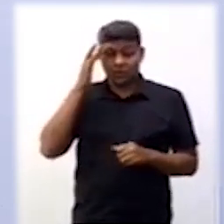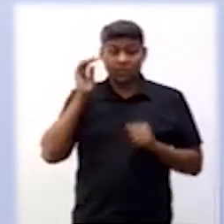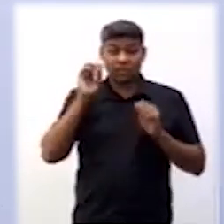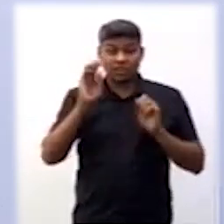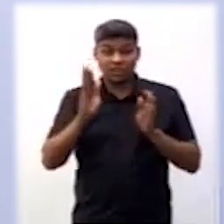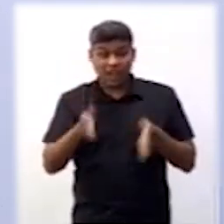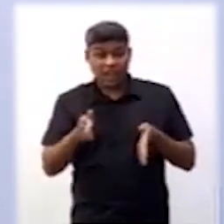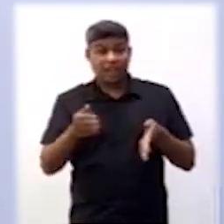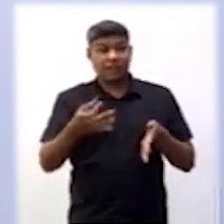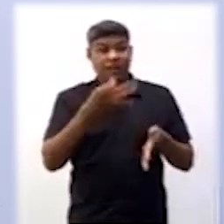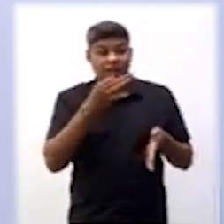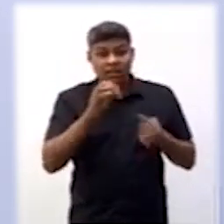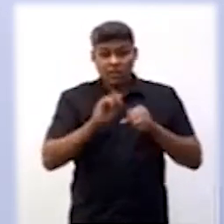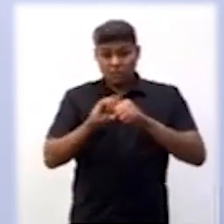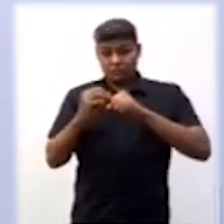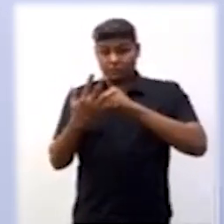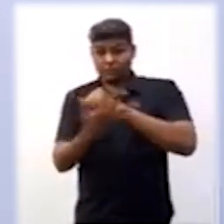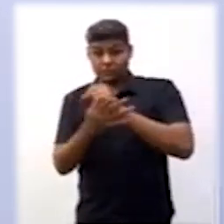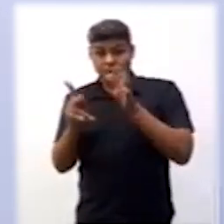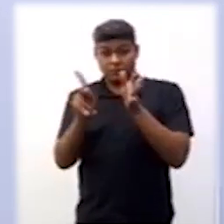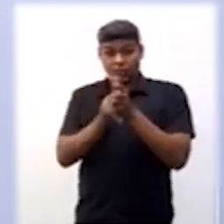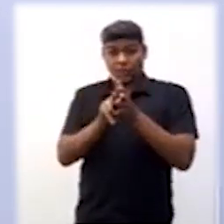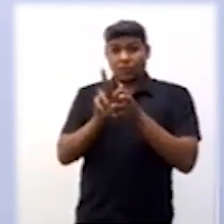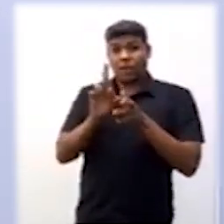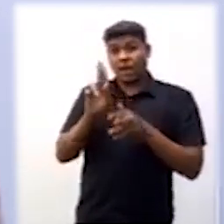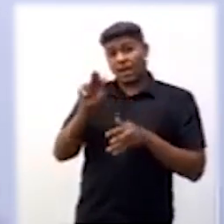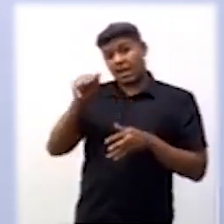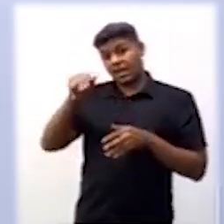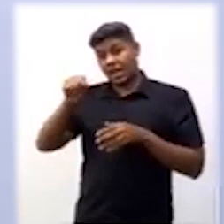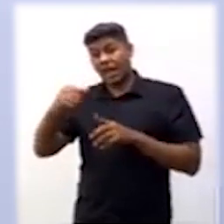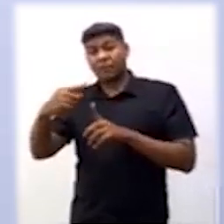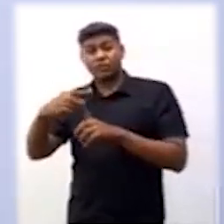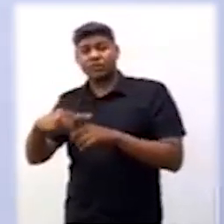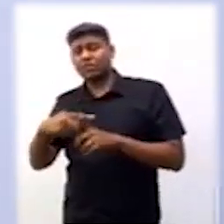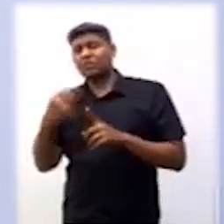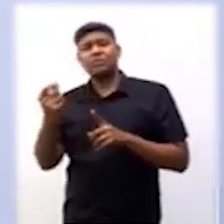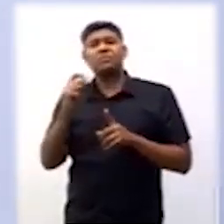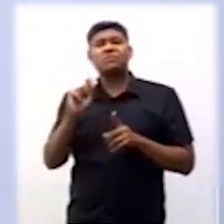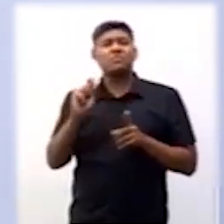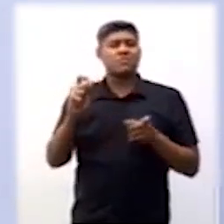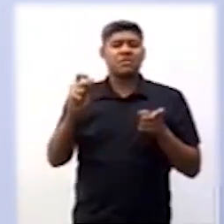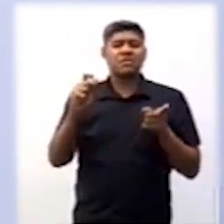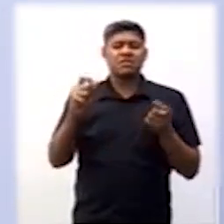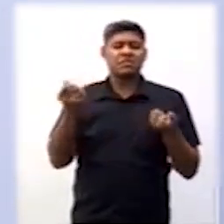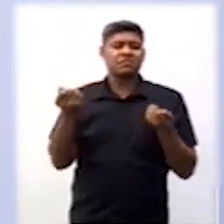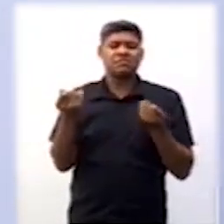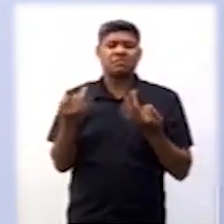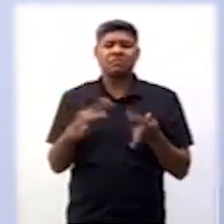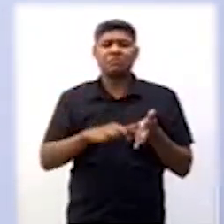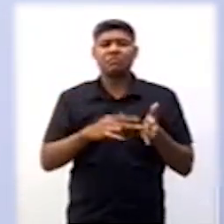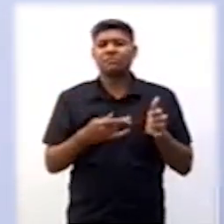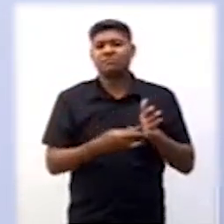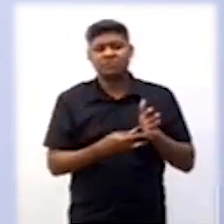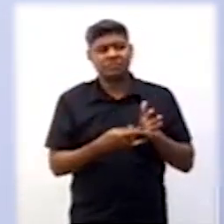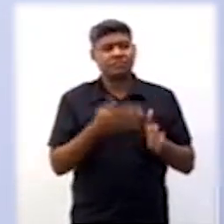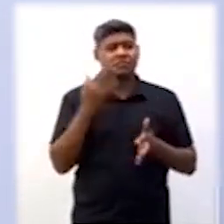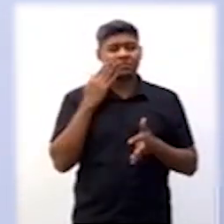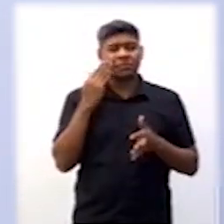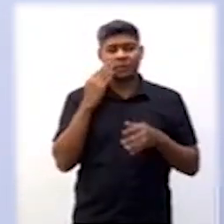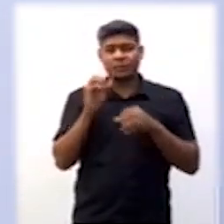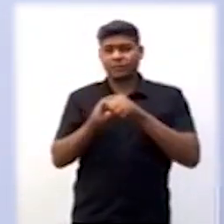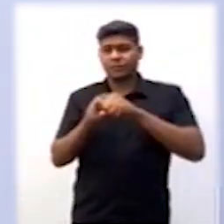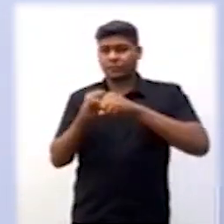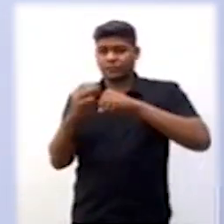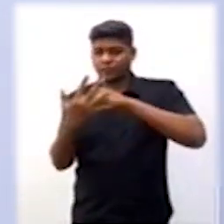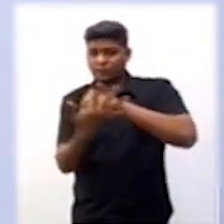comentando, coronavírus é um vírus de RNA positivo, RNA positivo. O que quer dizer isso, Kennedy? Então presta atenção, galera. O